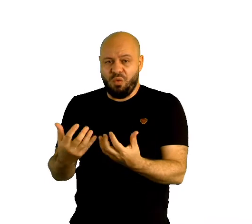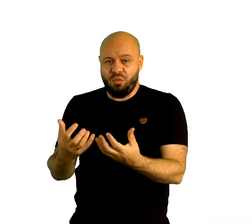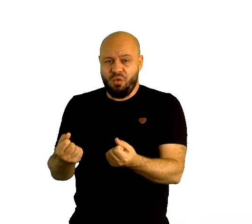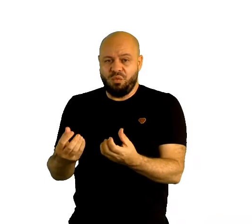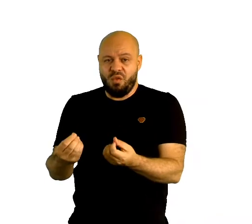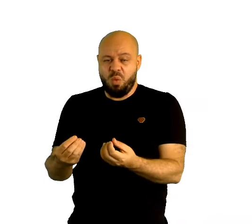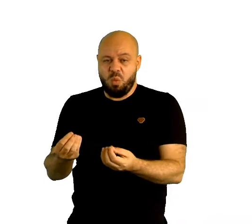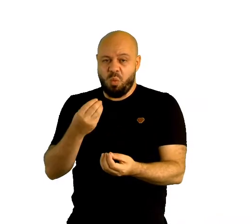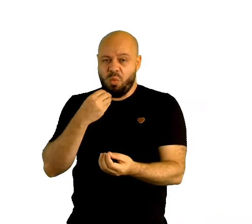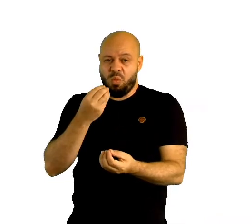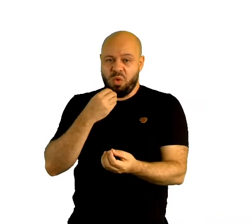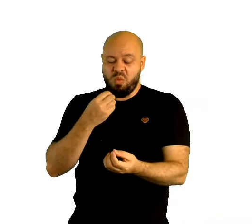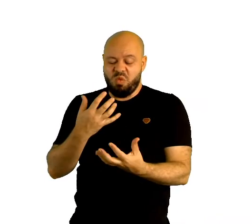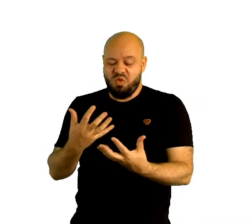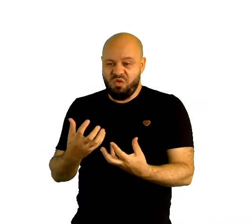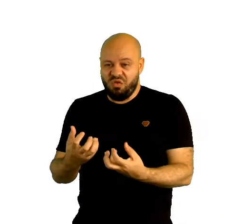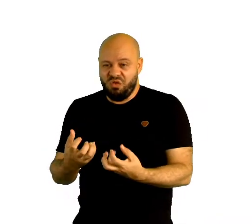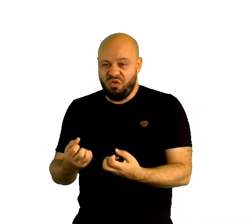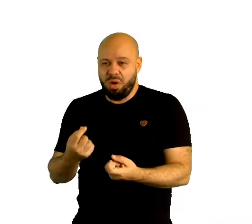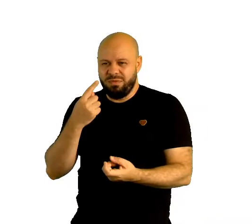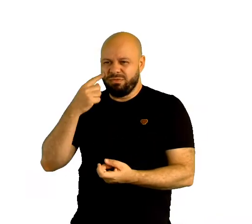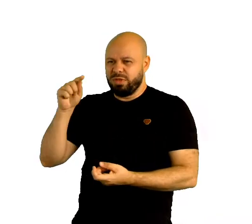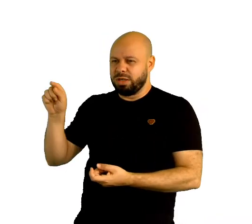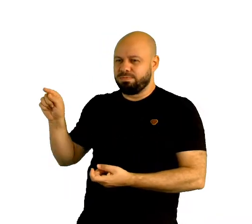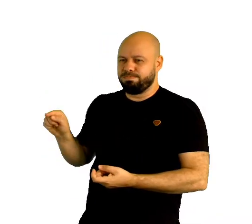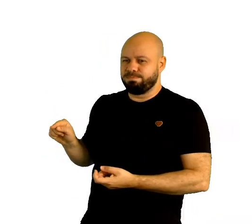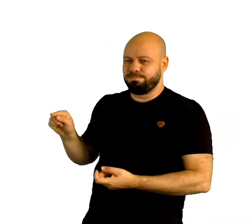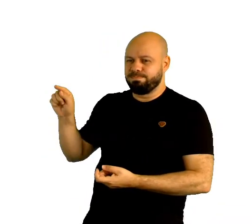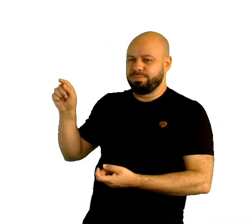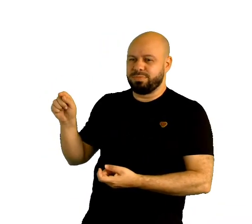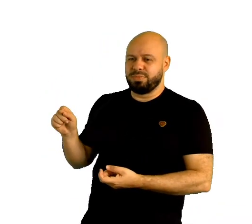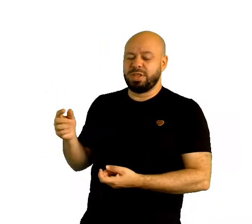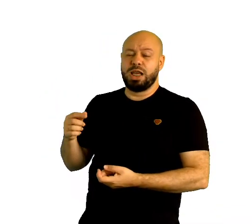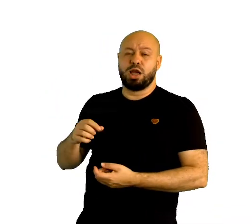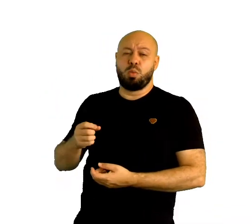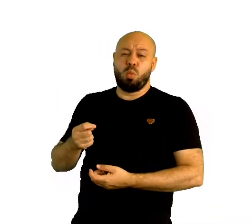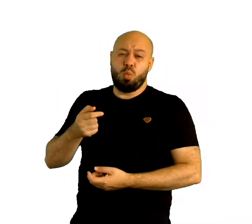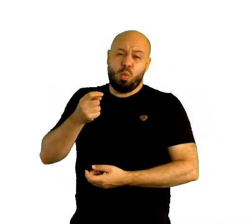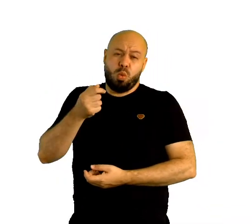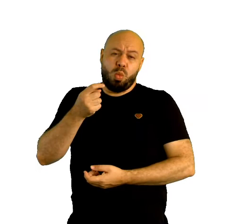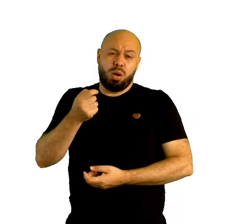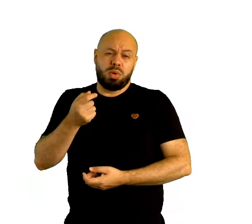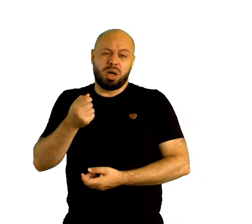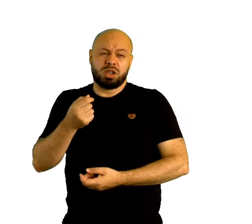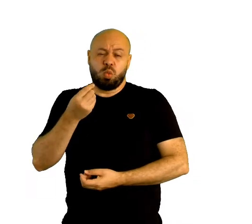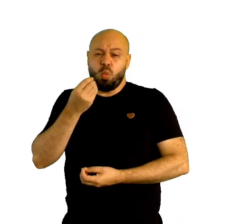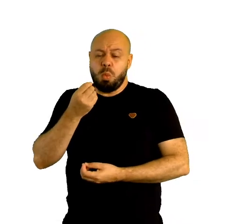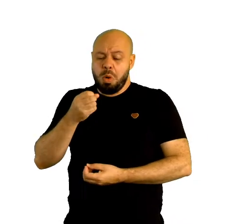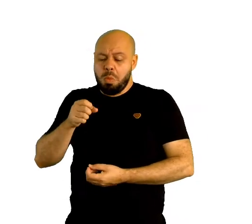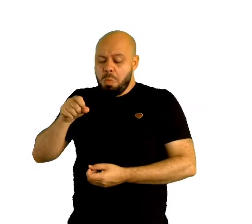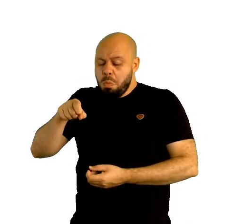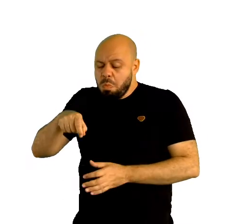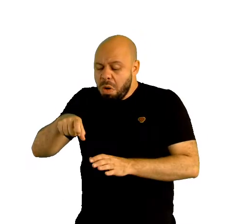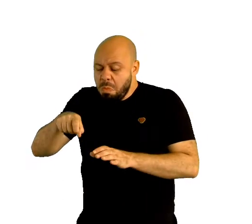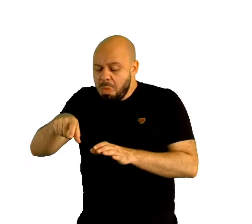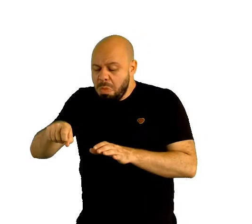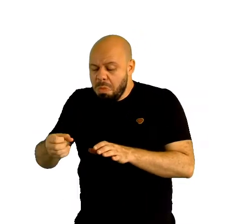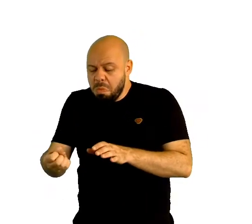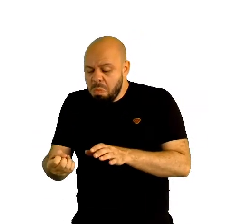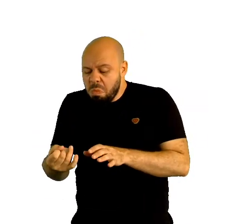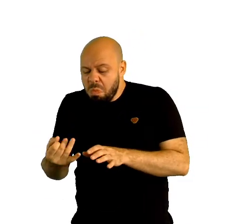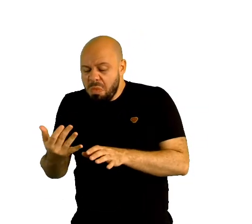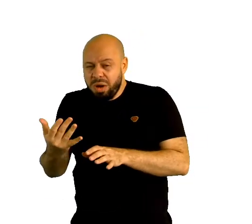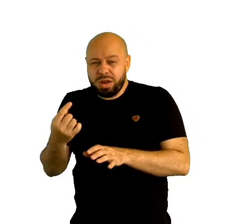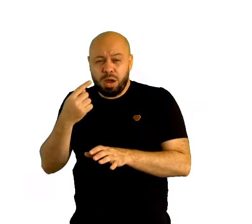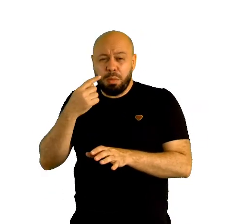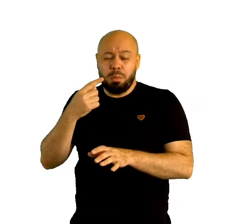solo já bem ressecado, fraco, né? Quase que impossível de cultivar nele, não